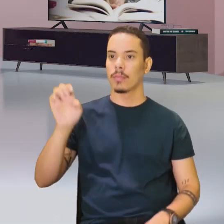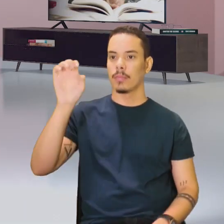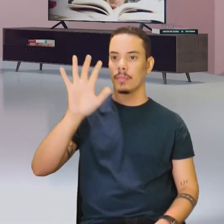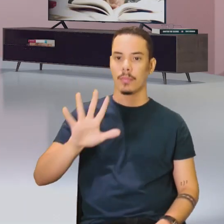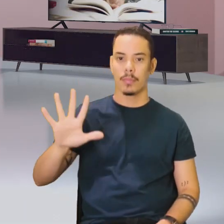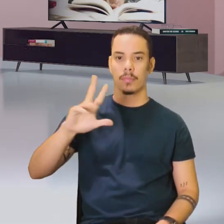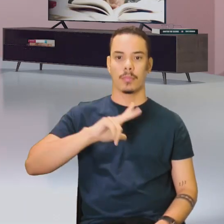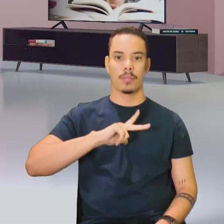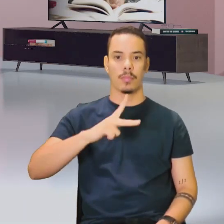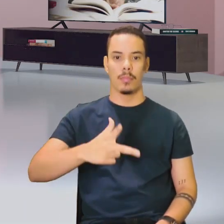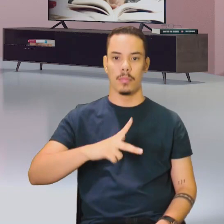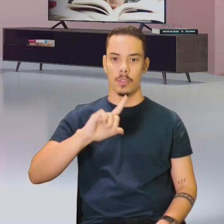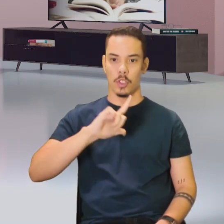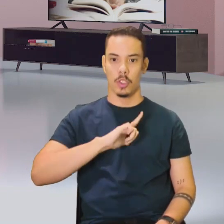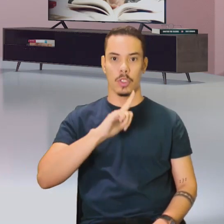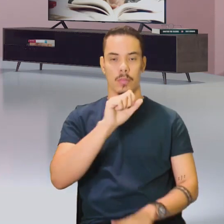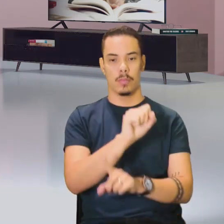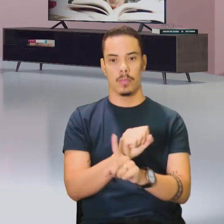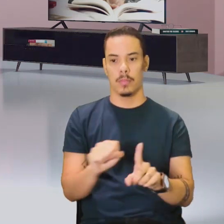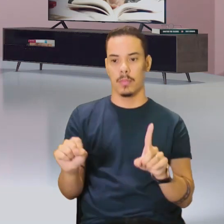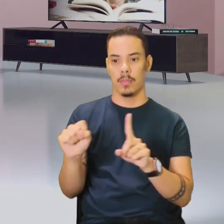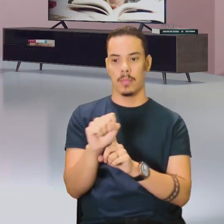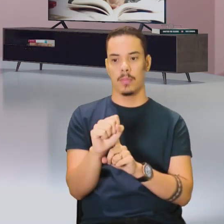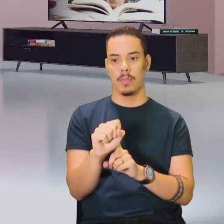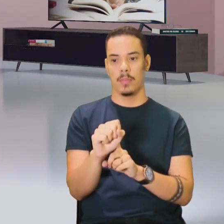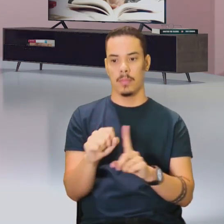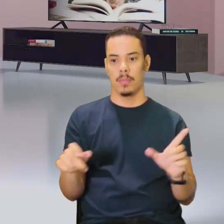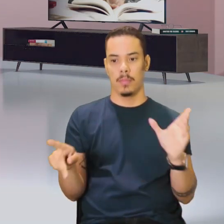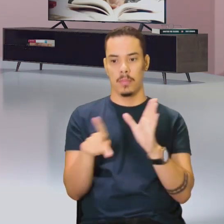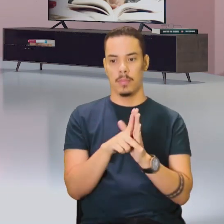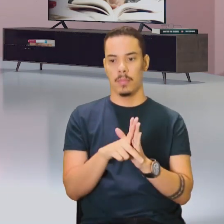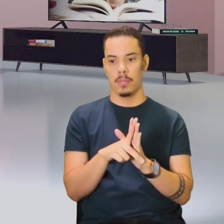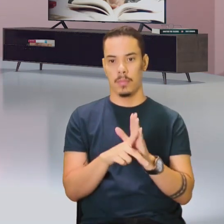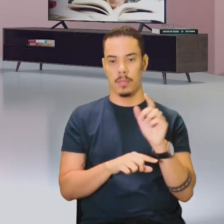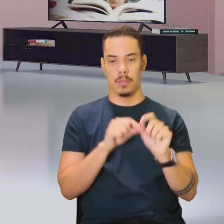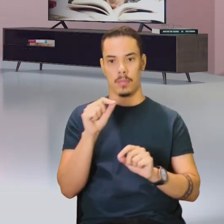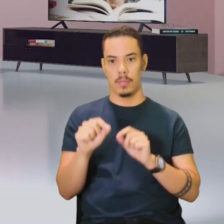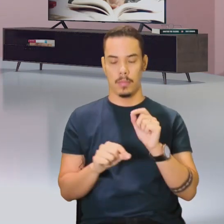em Portugal, aquela sociedade estava sendo ali,